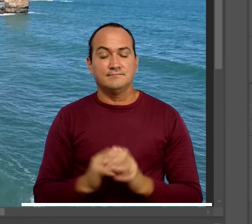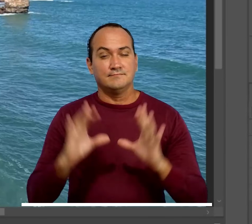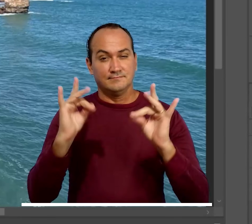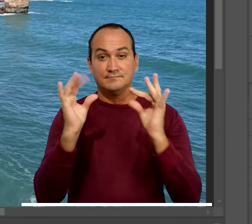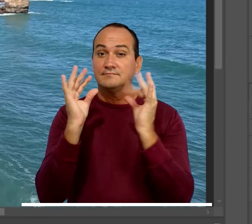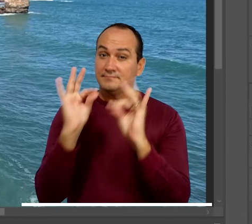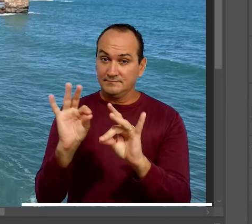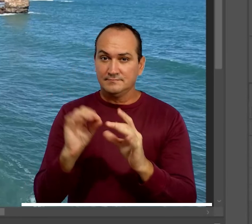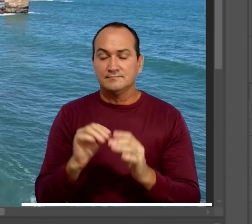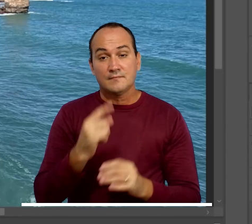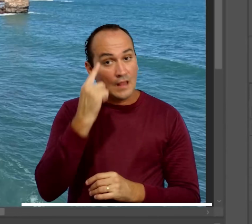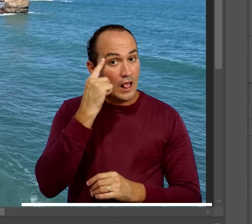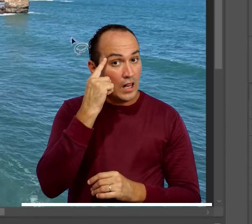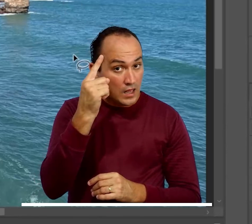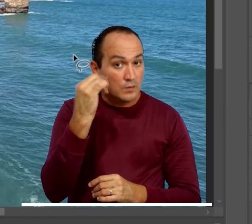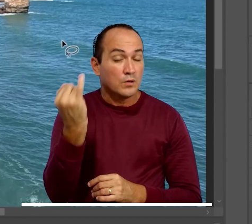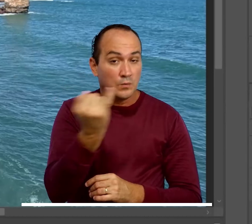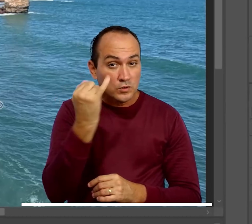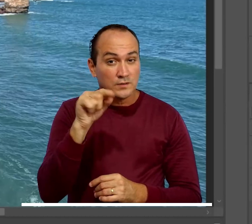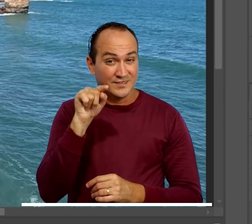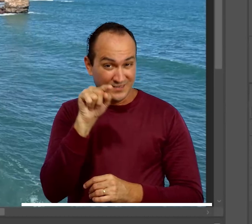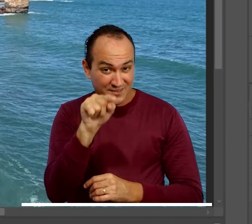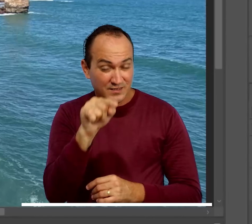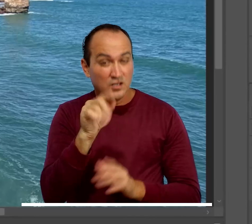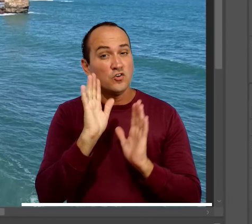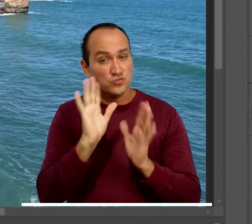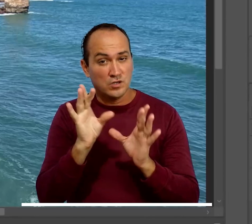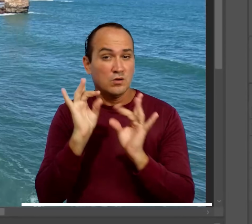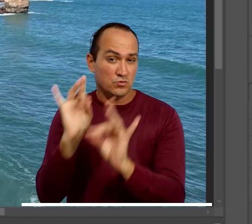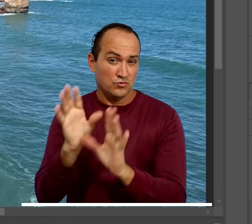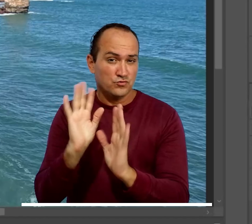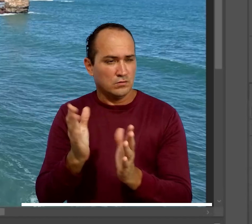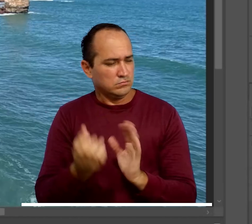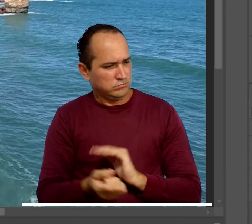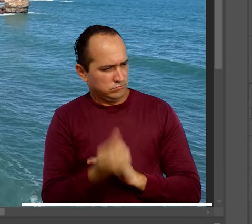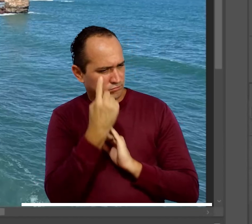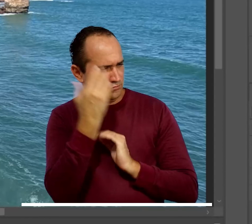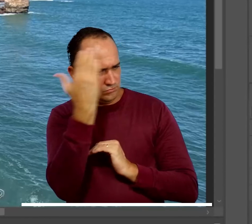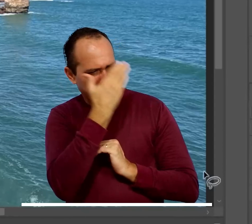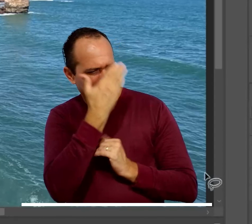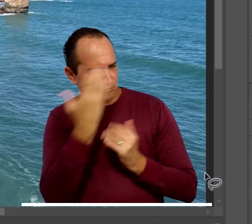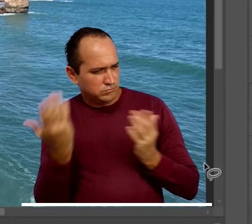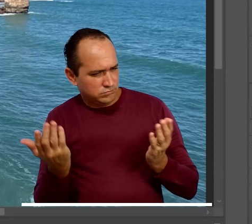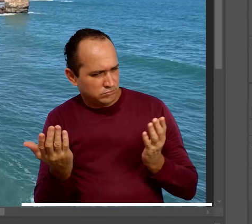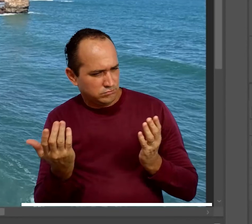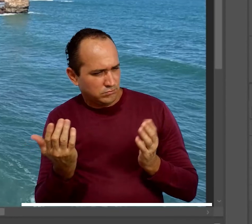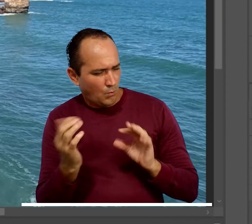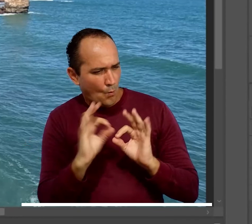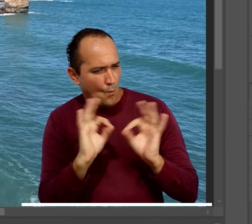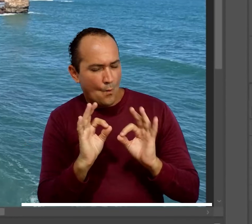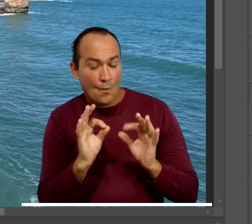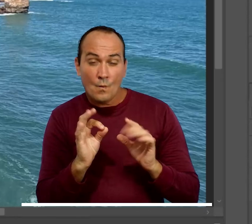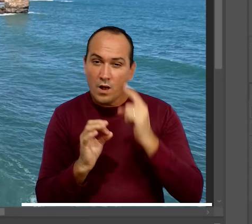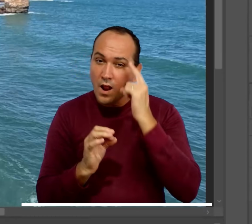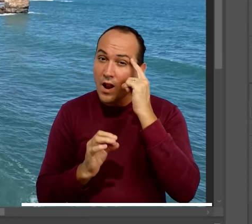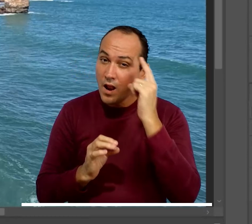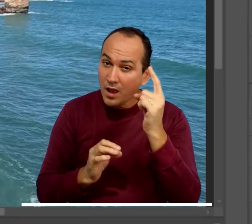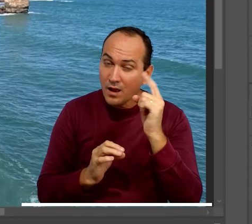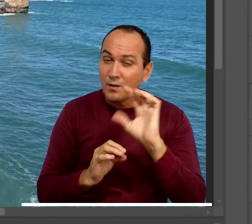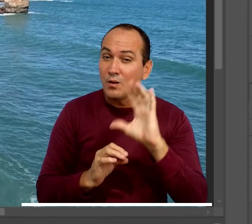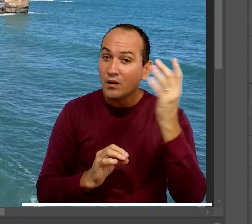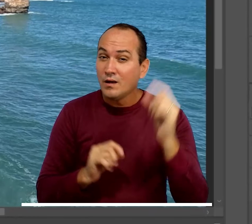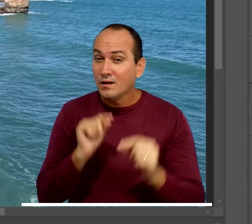V. Lembrando, tá pessoal, que nesse caso eu até já colei, você vai dizer, colou, mas eu não estou vendo ele aparecer em lugar nenhum. É porque lembre que o que é